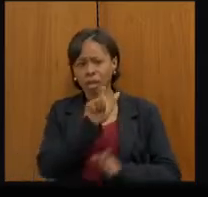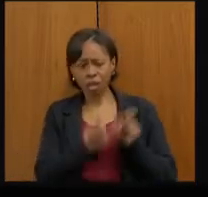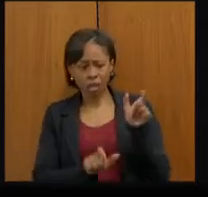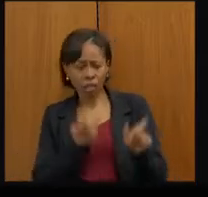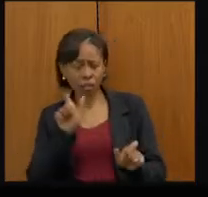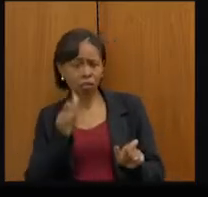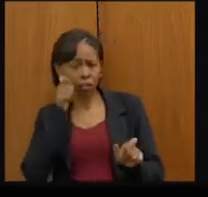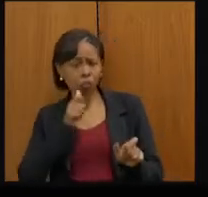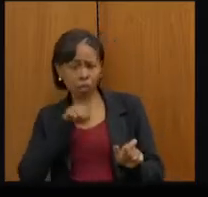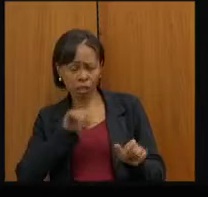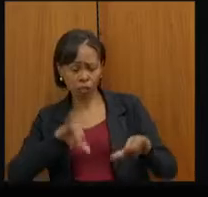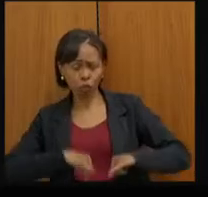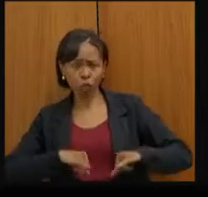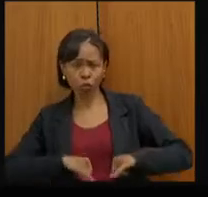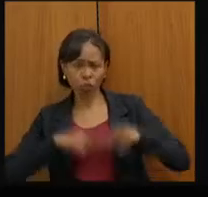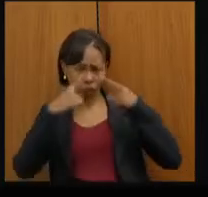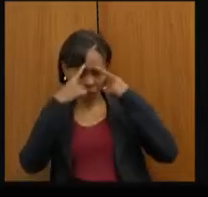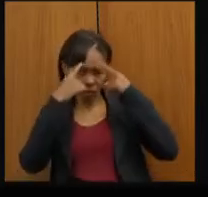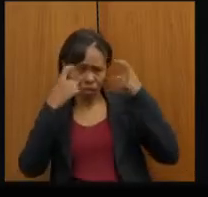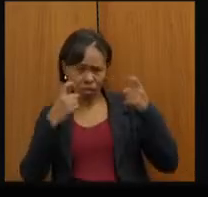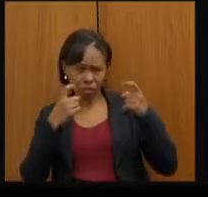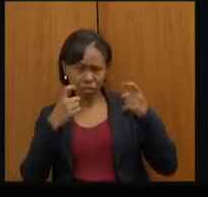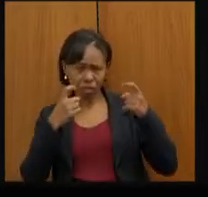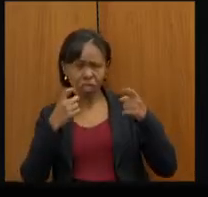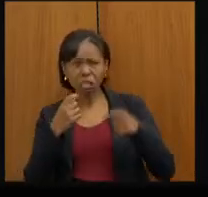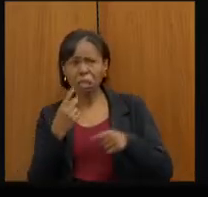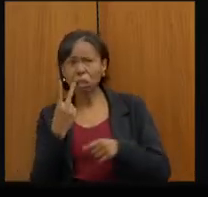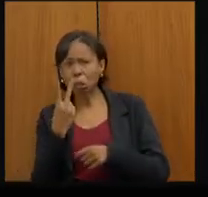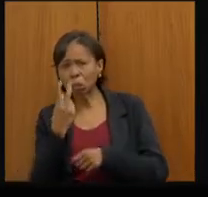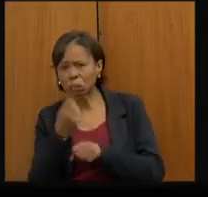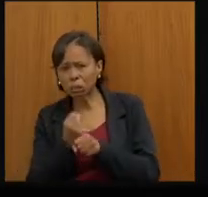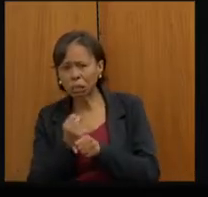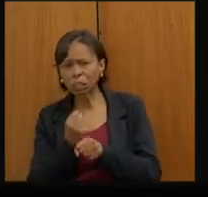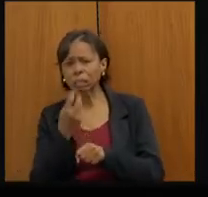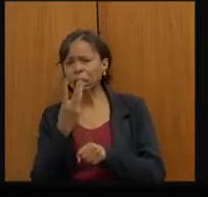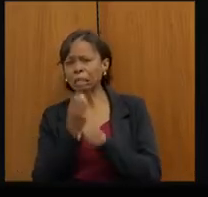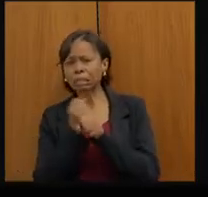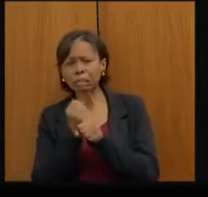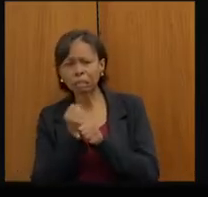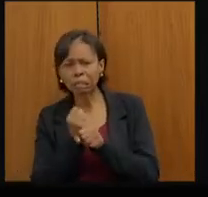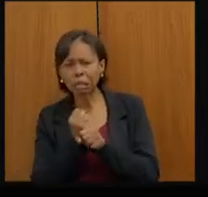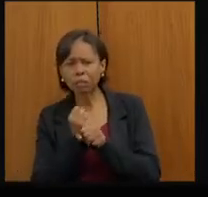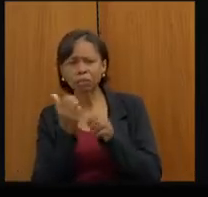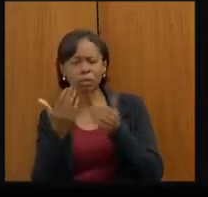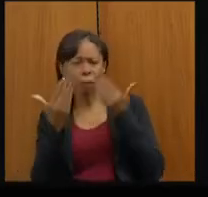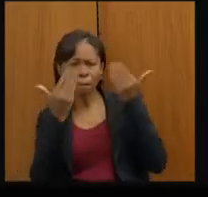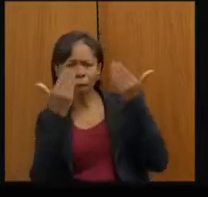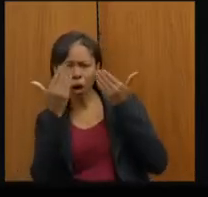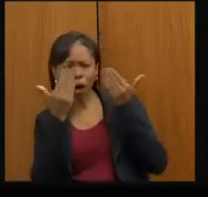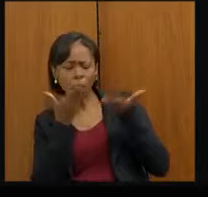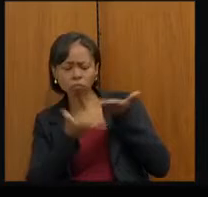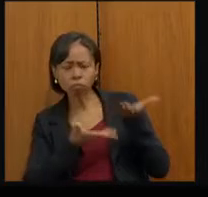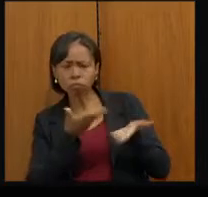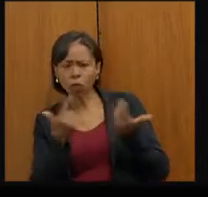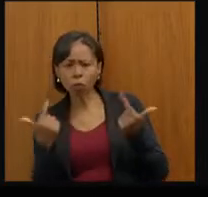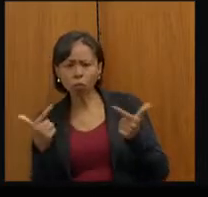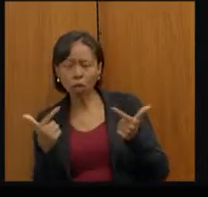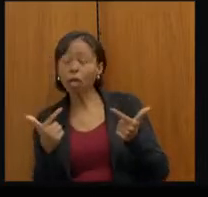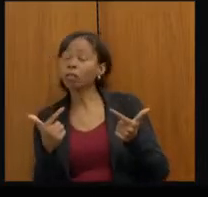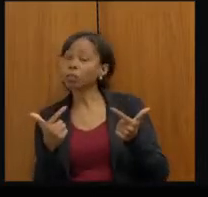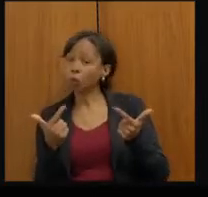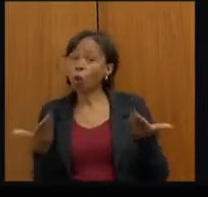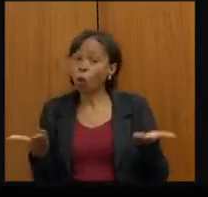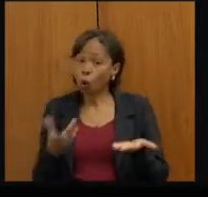há 23 anos no atendimento para acompanhamento psicológico hoje nós temos o projeto psicólogo amiga da